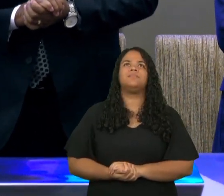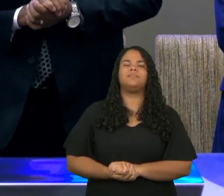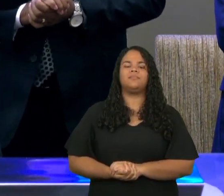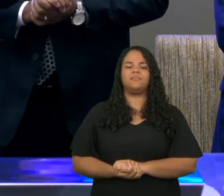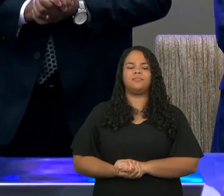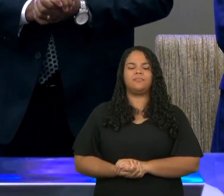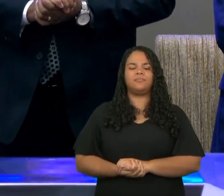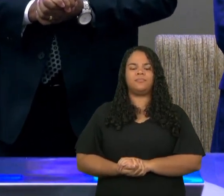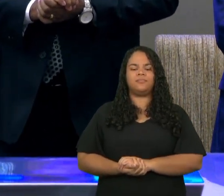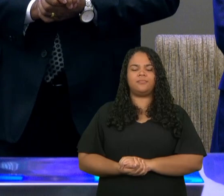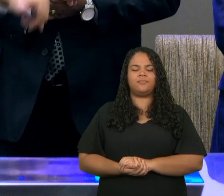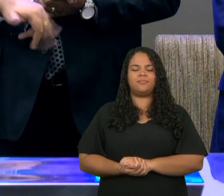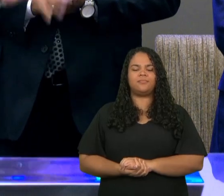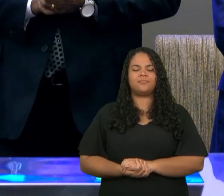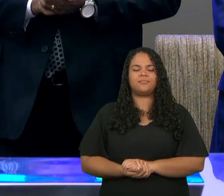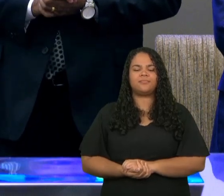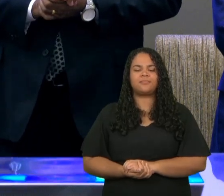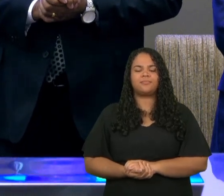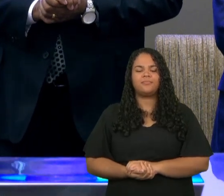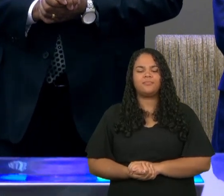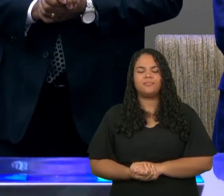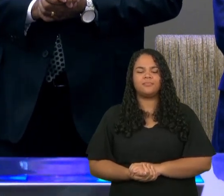Comigo.